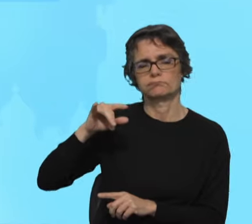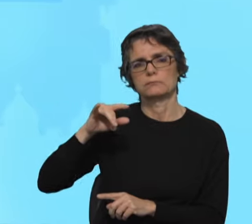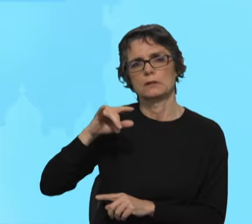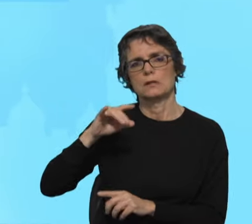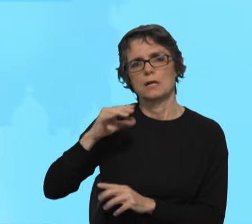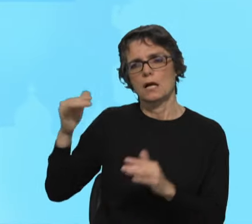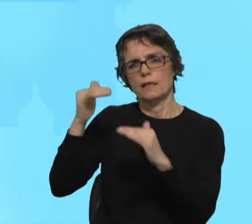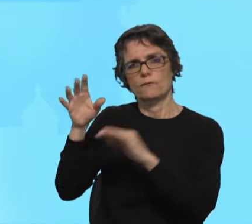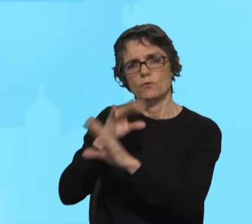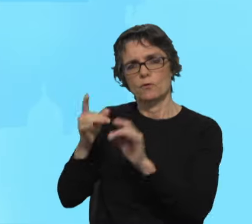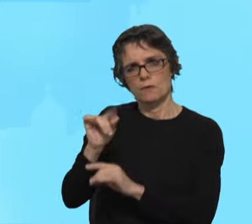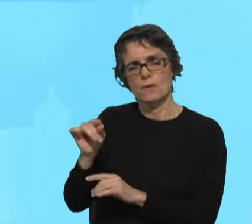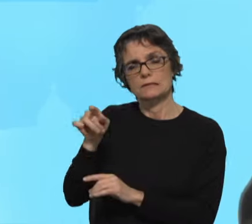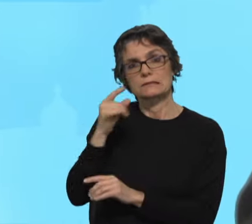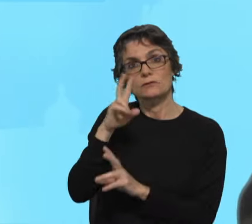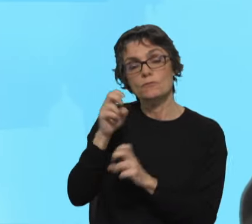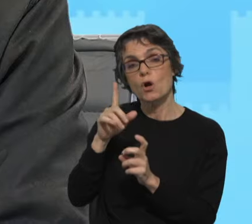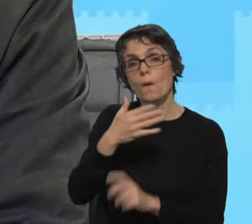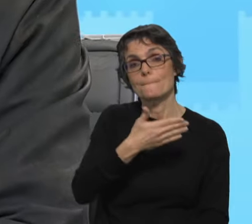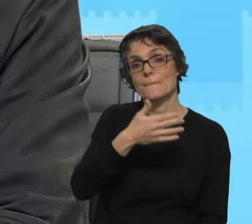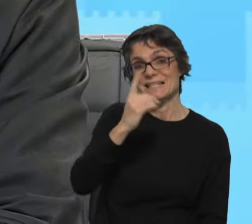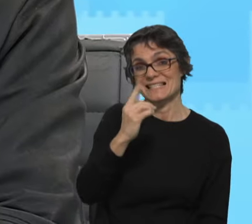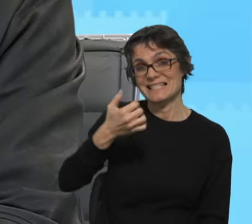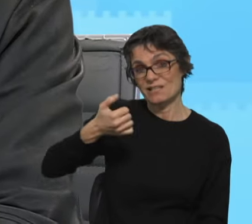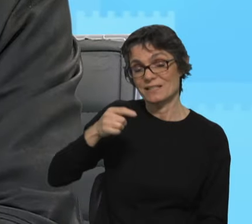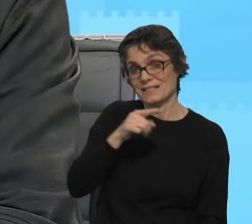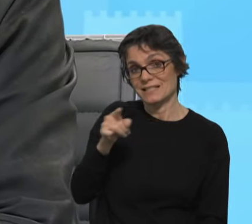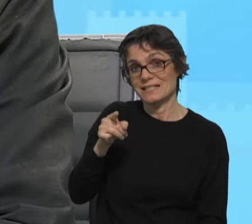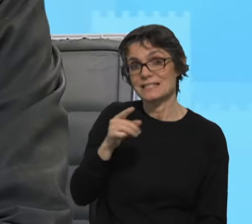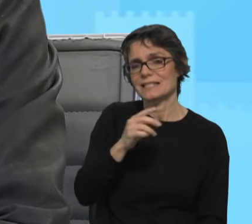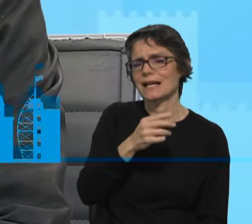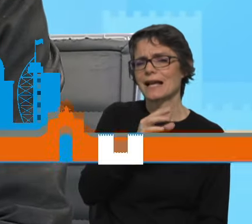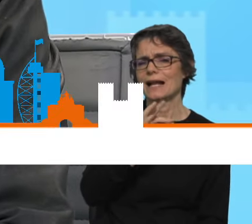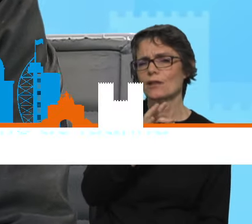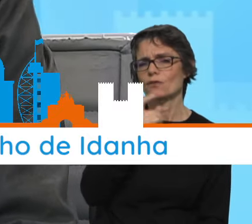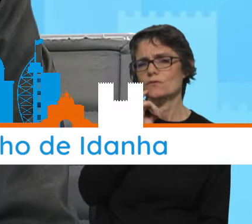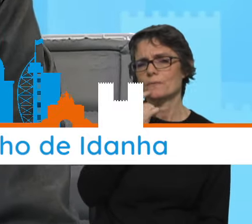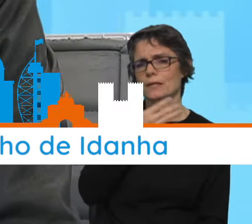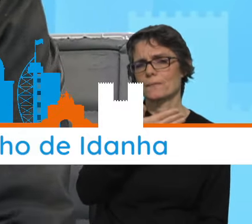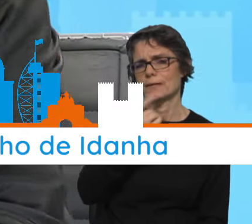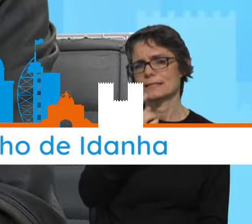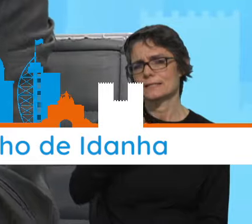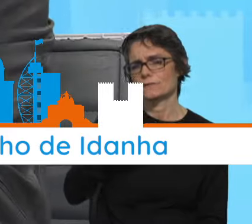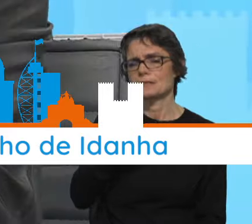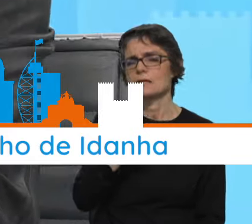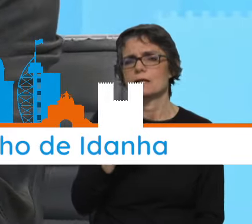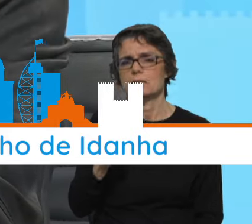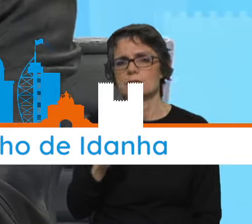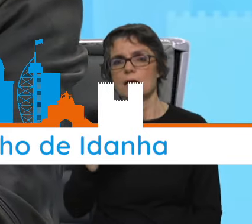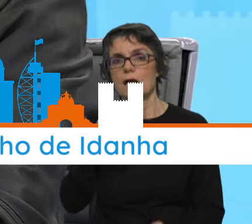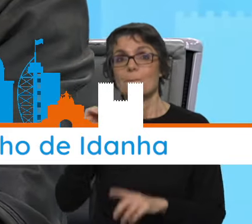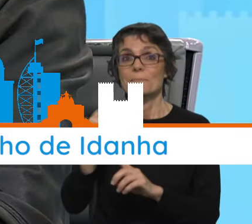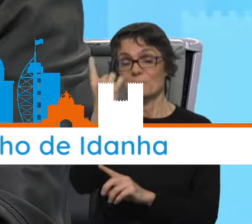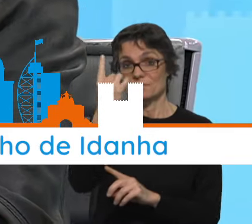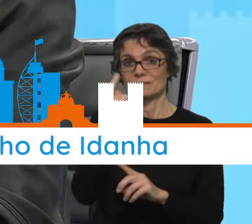seu consegui descobrir que em 1615 em 14 de abril de 1615 foi a primeira vez fizeram o descimento